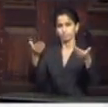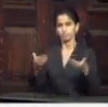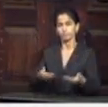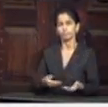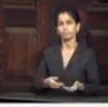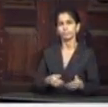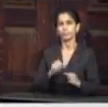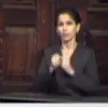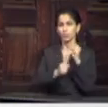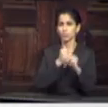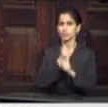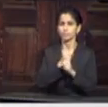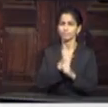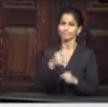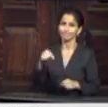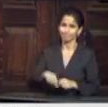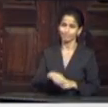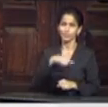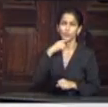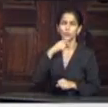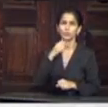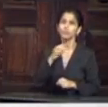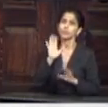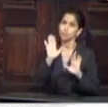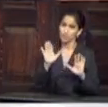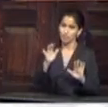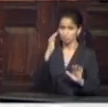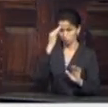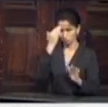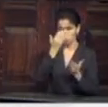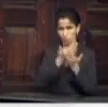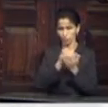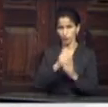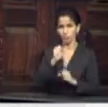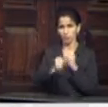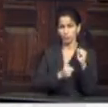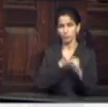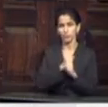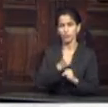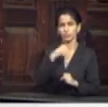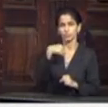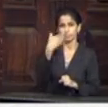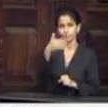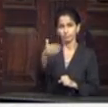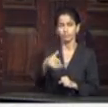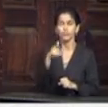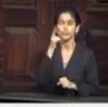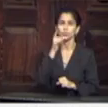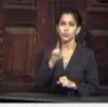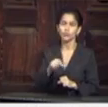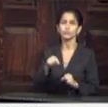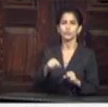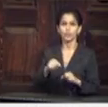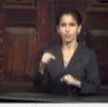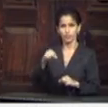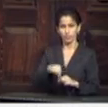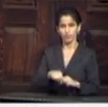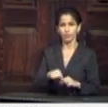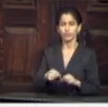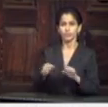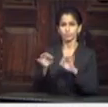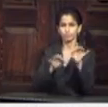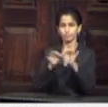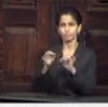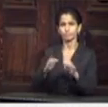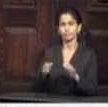para esse ano, mas acredito que o ano que vem nós vamos conseguir sensibilizar os deputados e